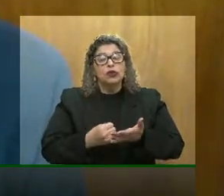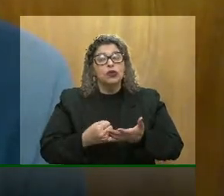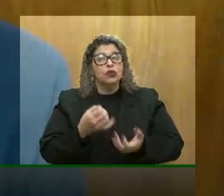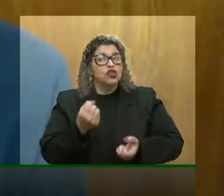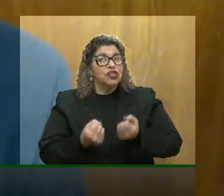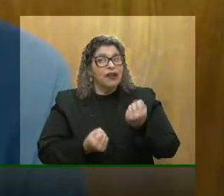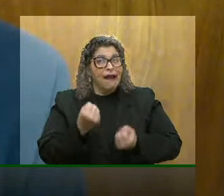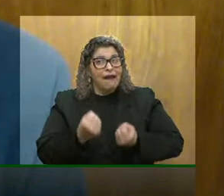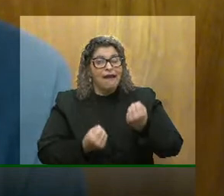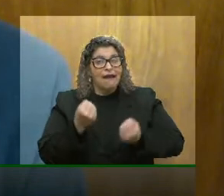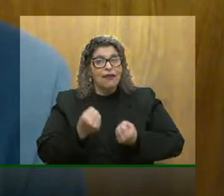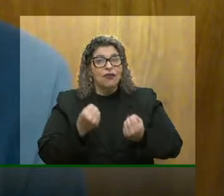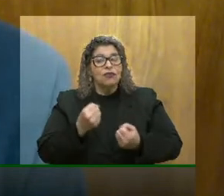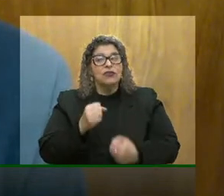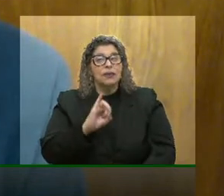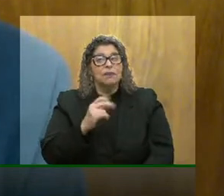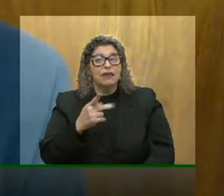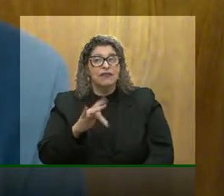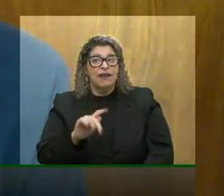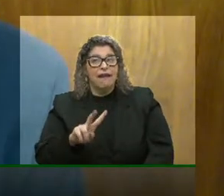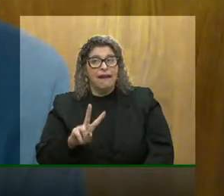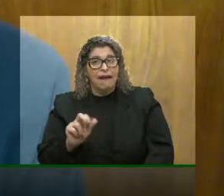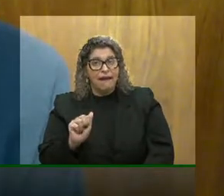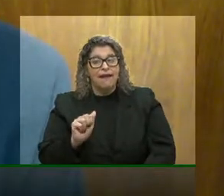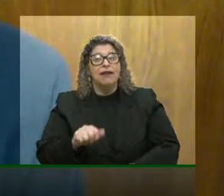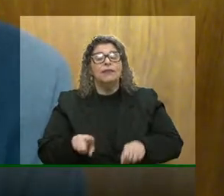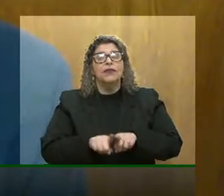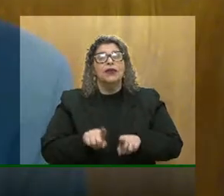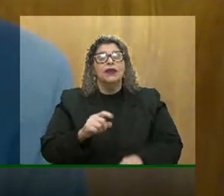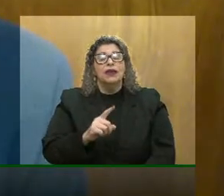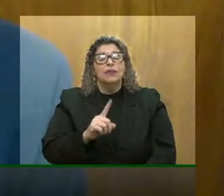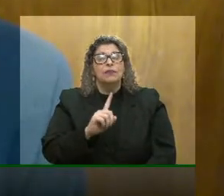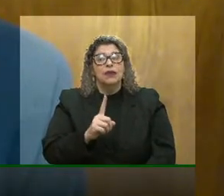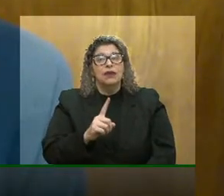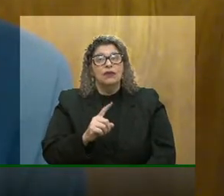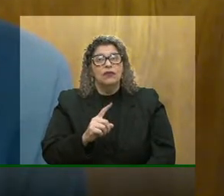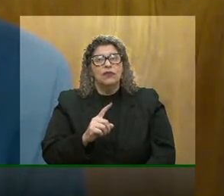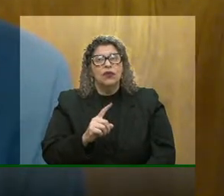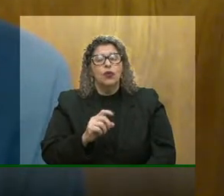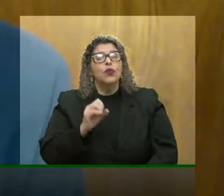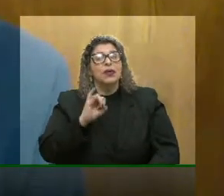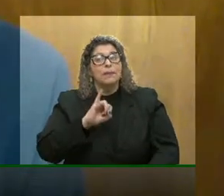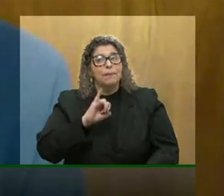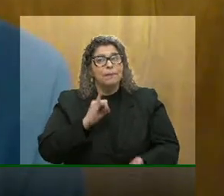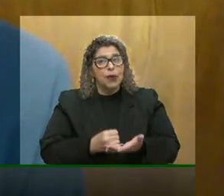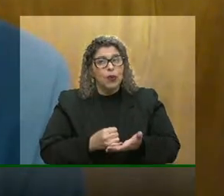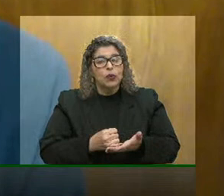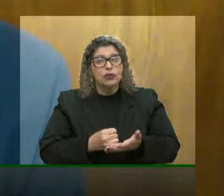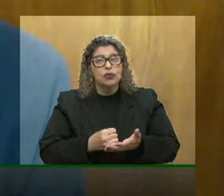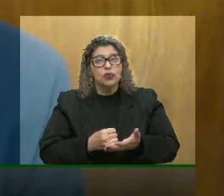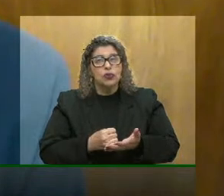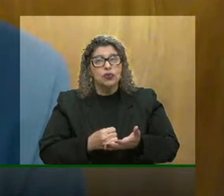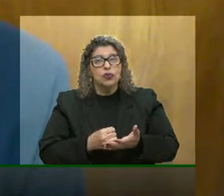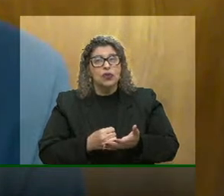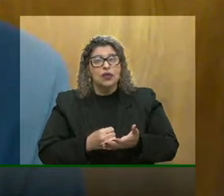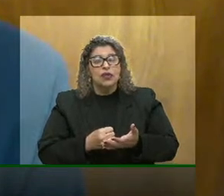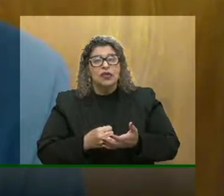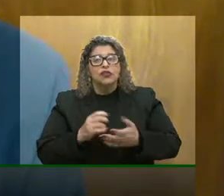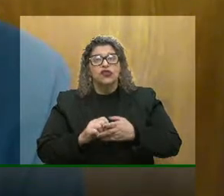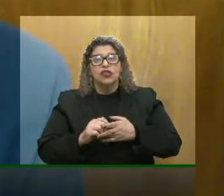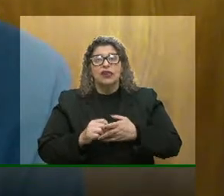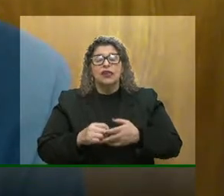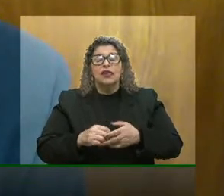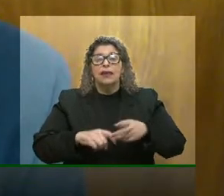Lei 8.820, de 27 de janeiro de 1989, que institui o Imposto sobre Operações Relativas à Circulação